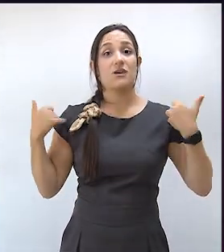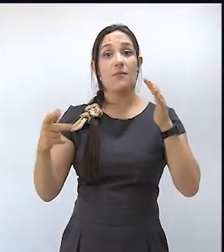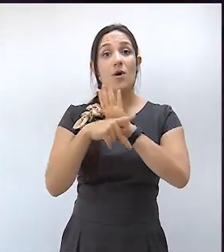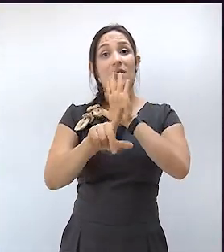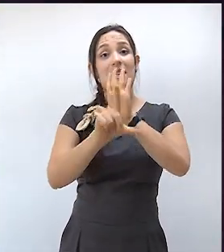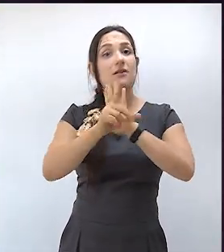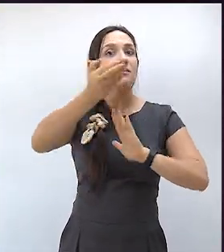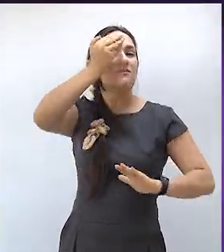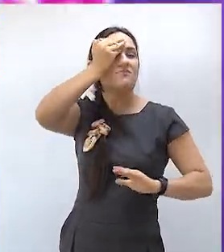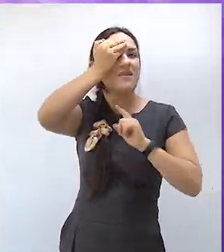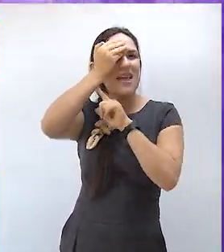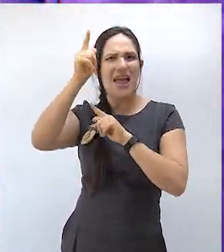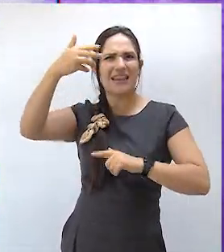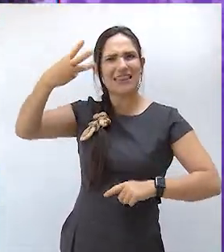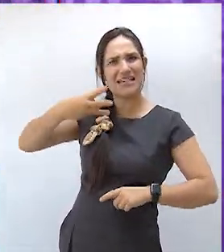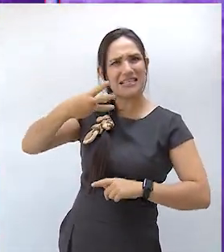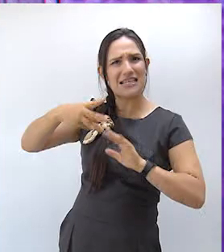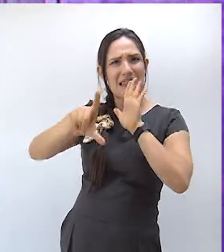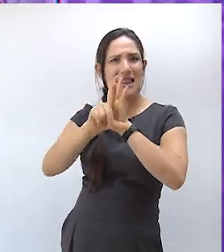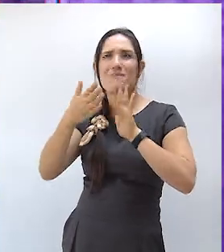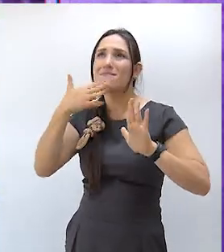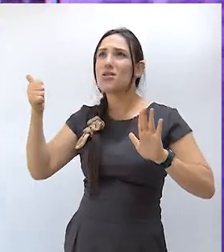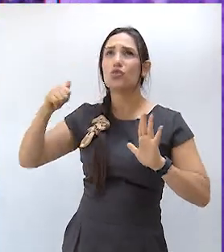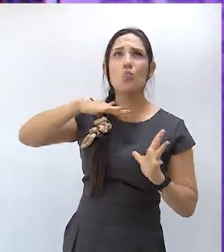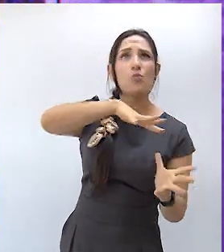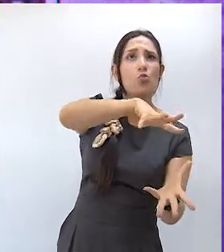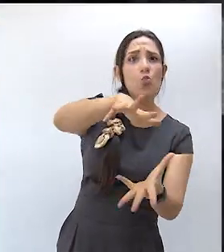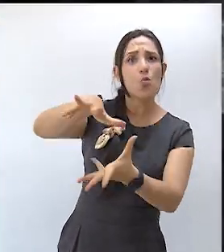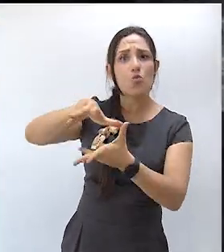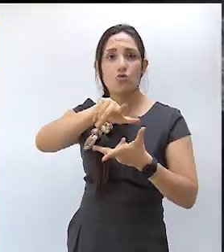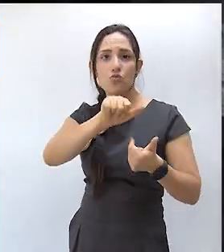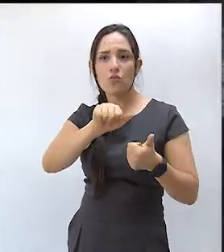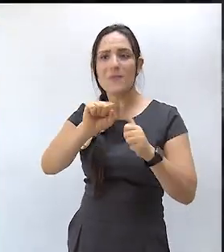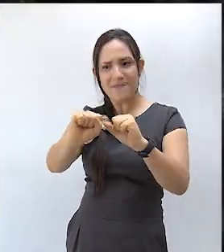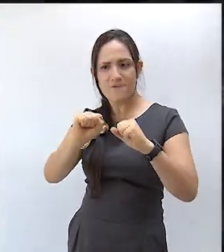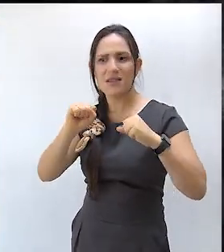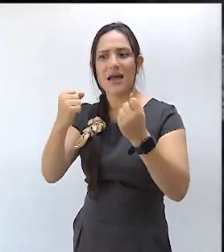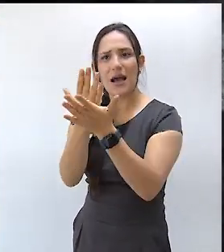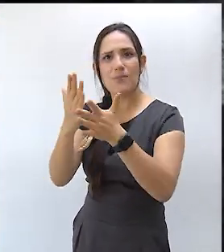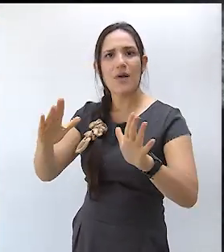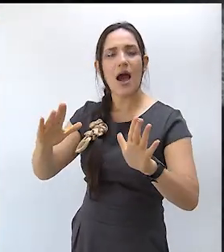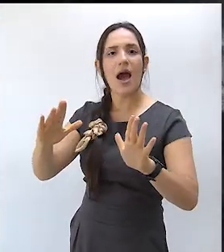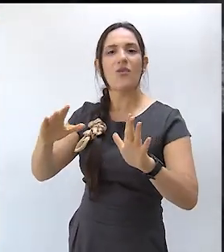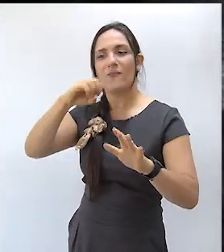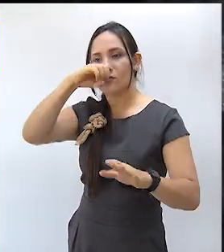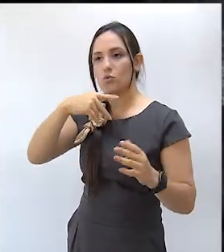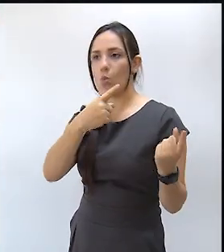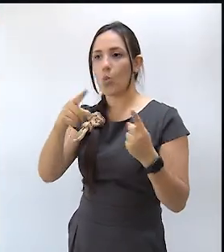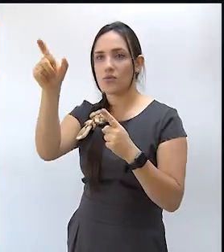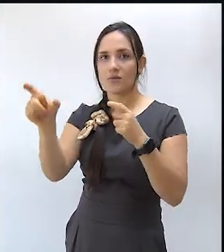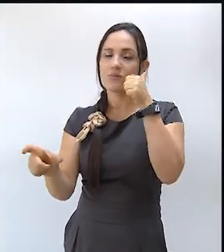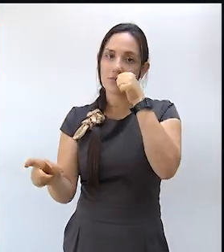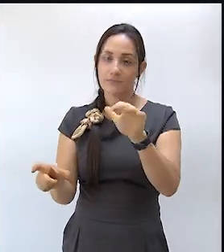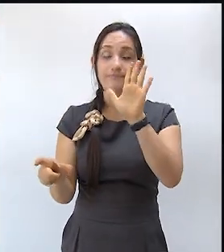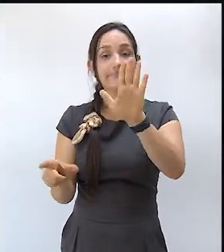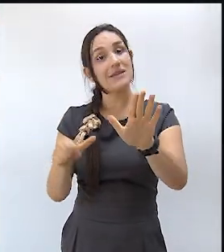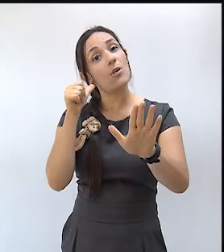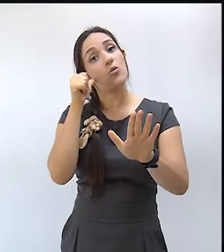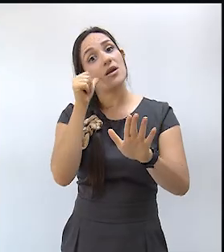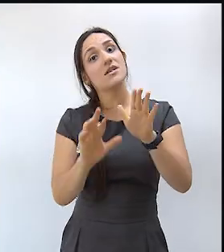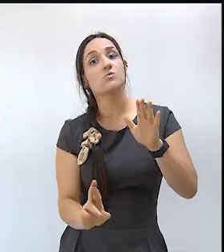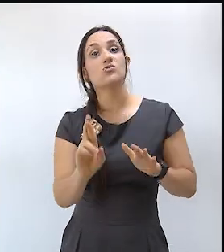terceira melhor lei do mundo de enfrentamento à violência contra a mulher durante a reunião com o presidente da Lemes a